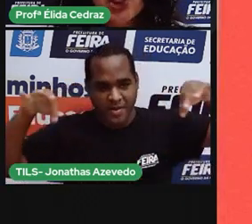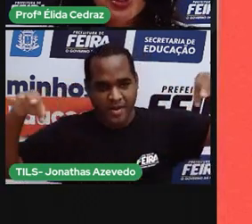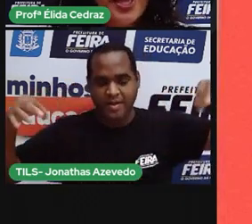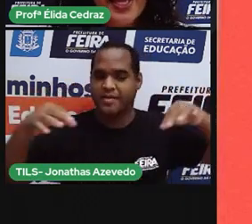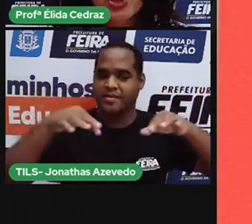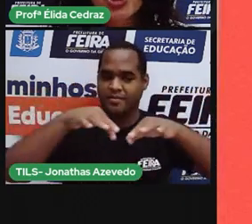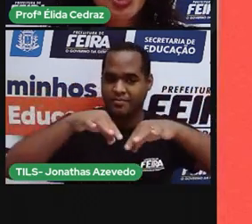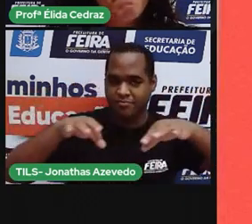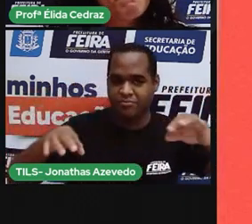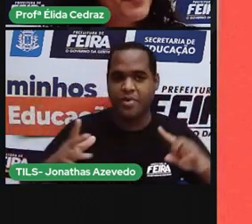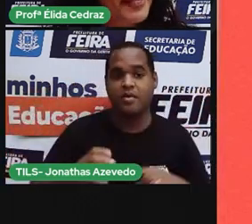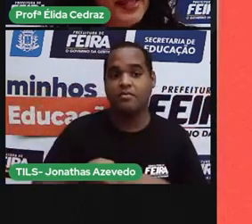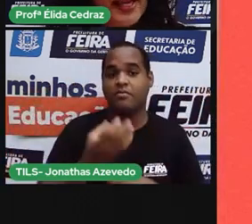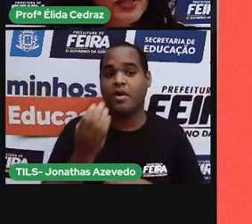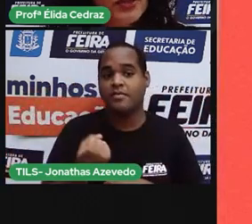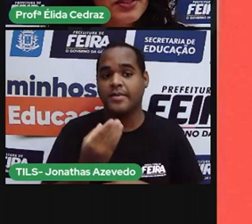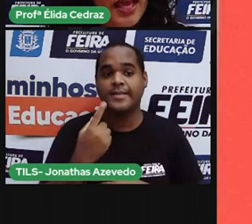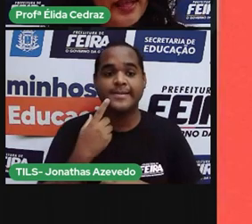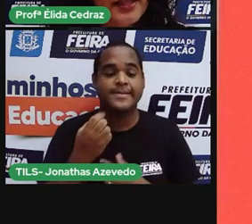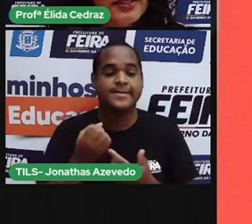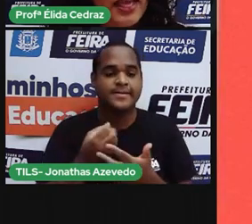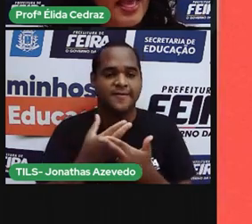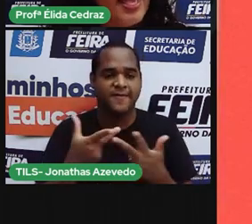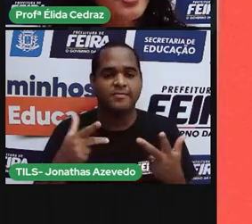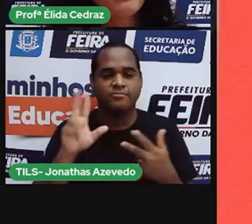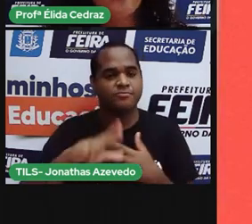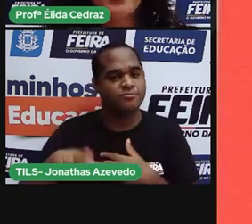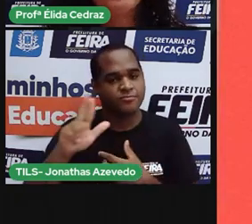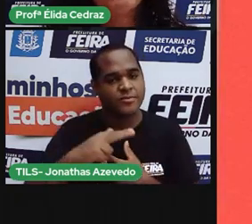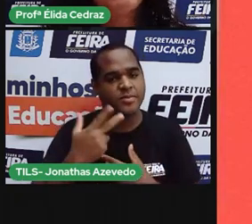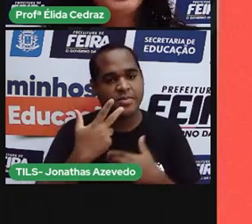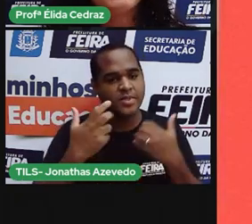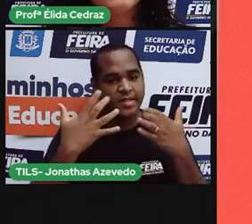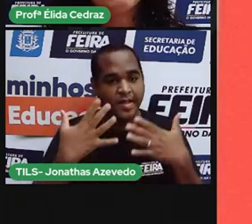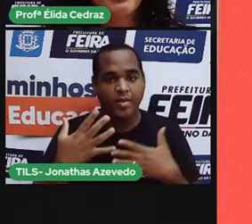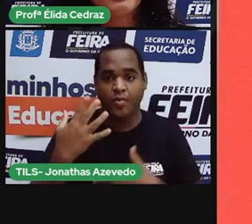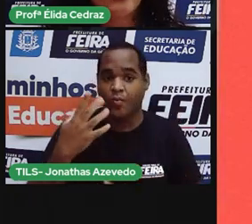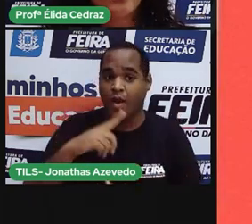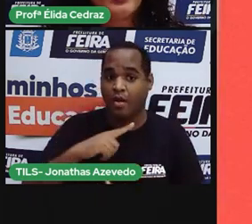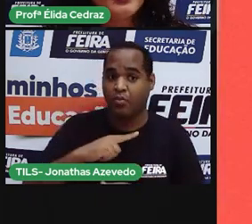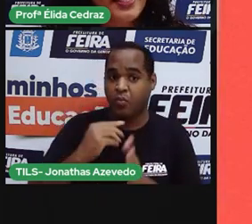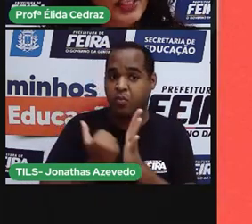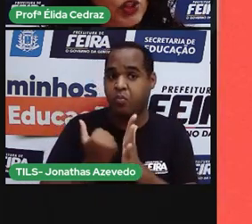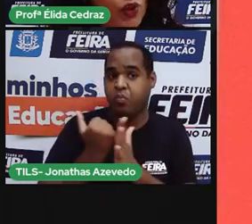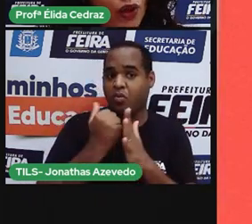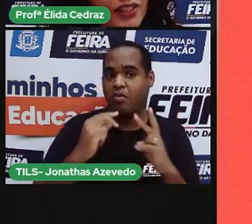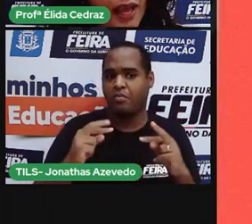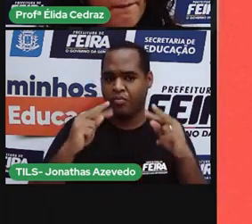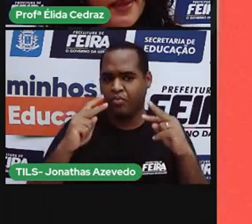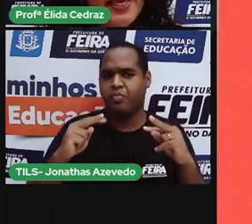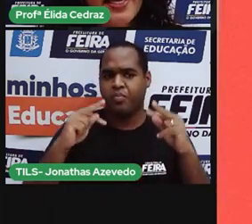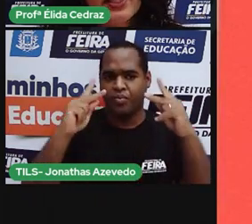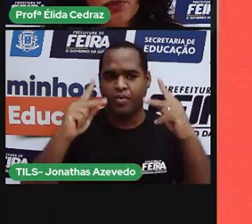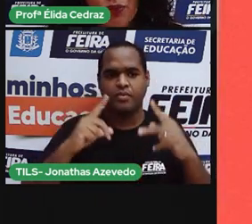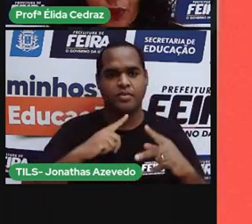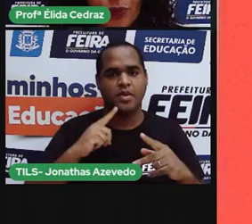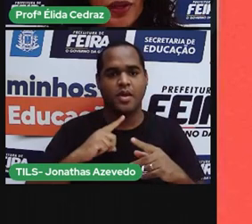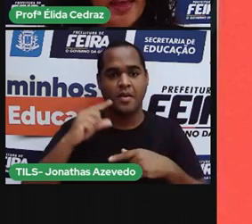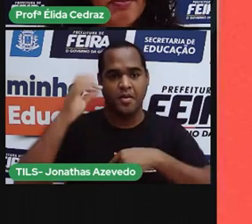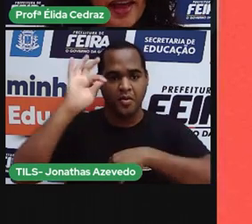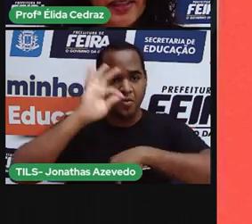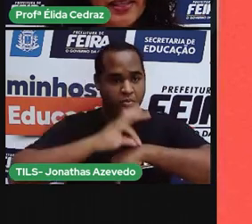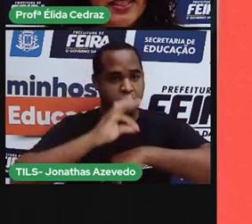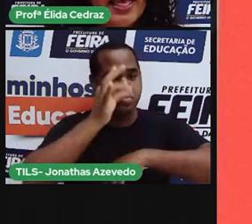a quantidade de pétalas usadas eram quatro vezes maior que as 12 abelhas